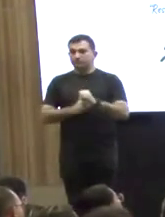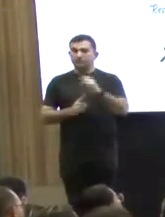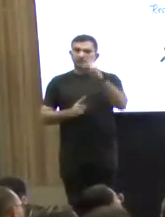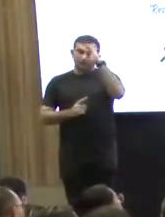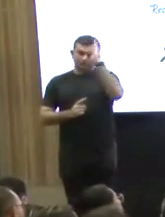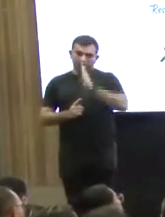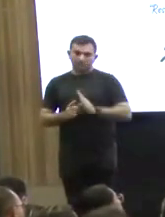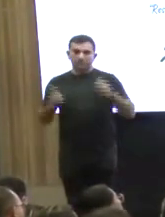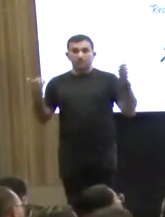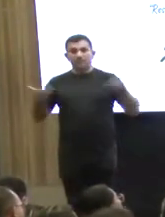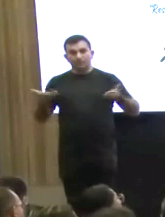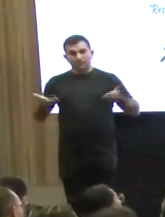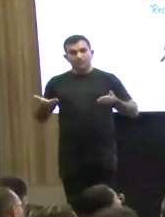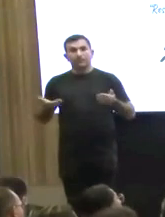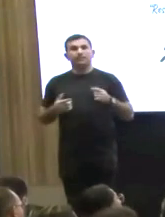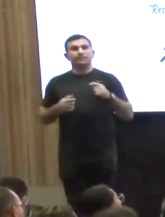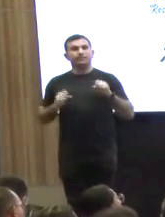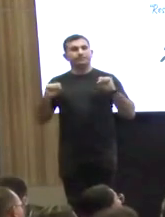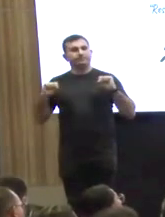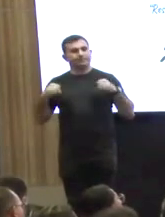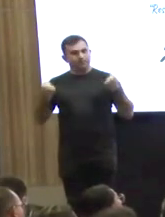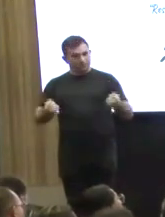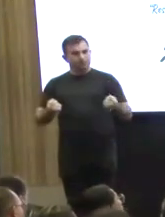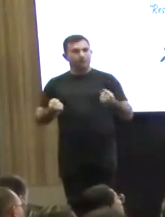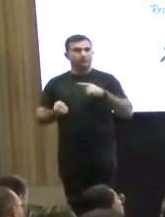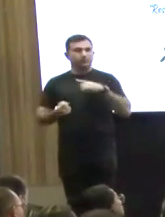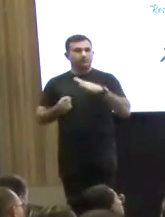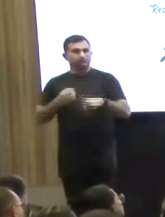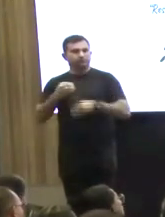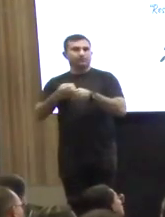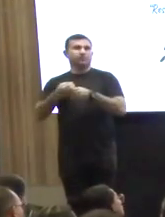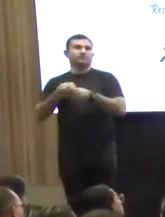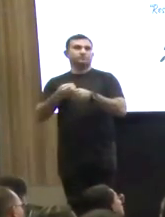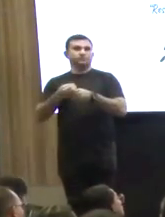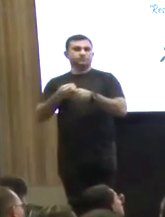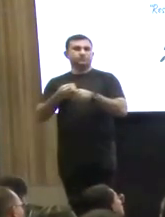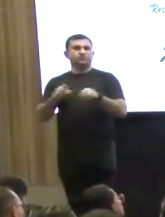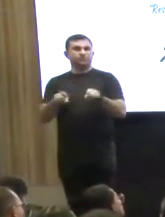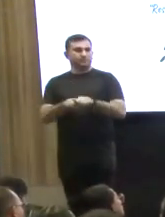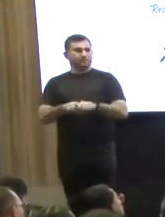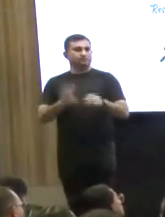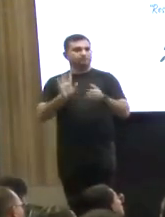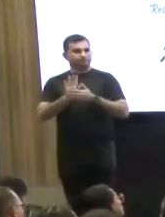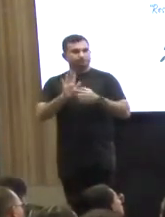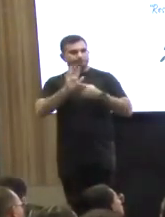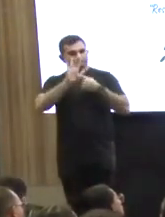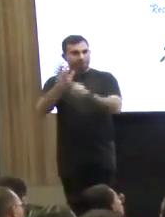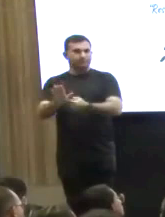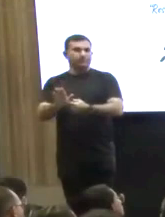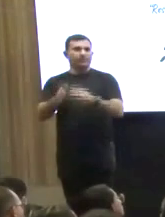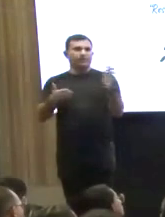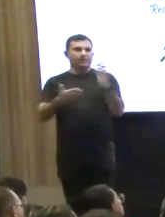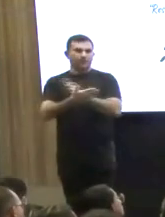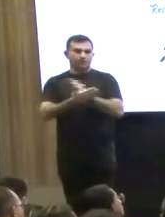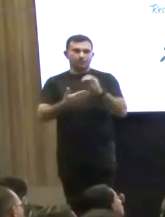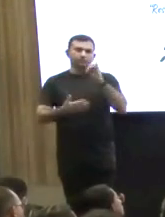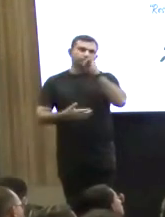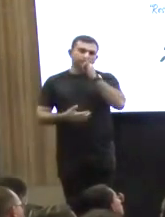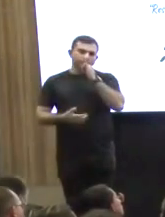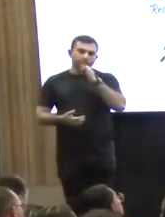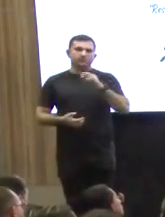hoje, principalmente, ela tem que lidar muito mais e se posicionar diante de fenômenos perversos como o